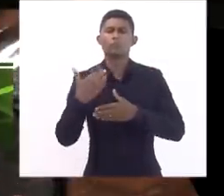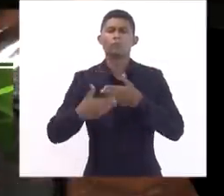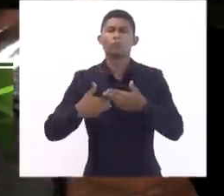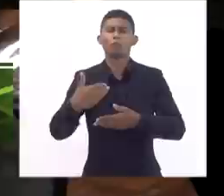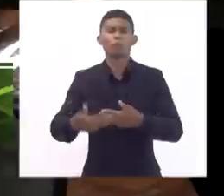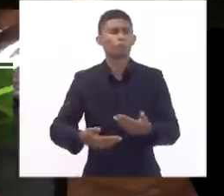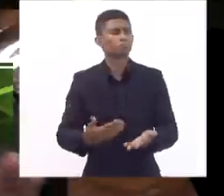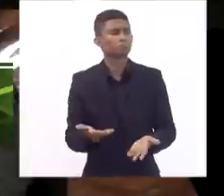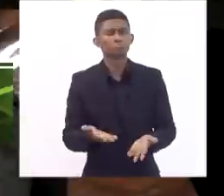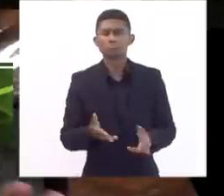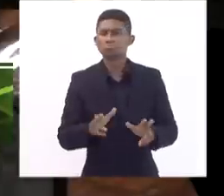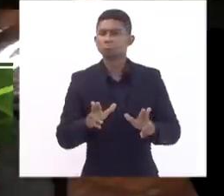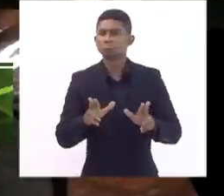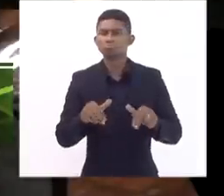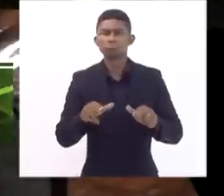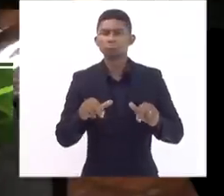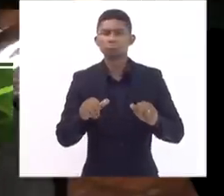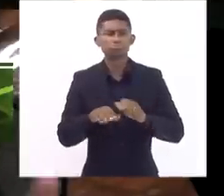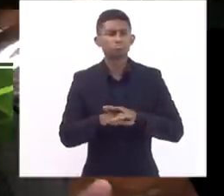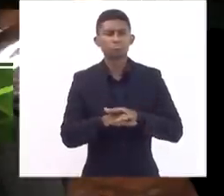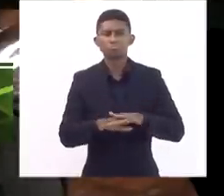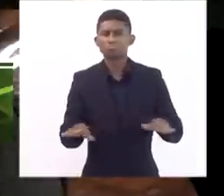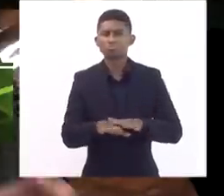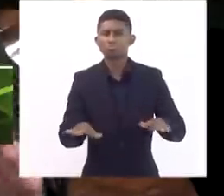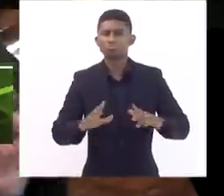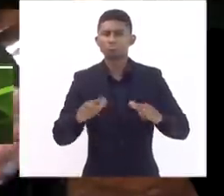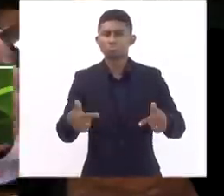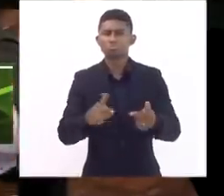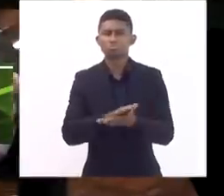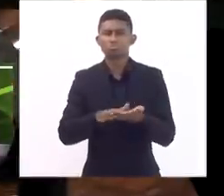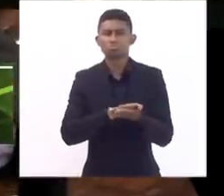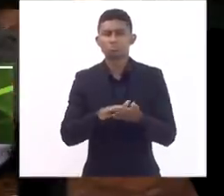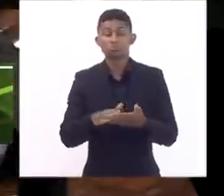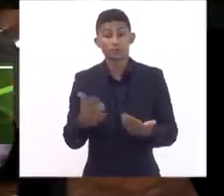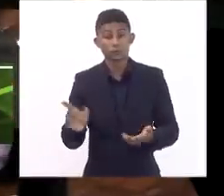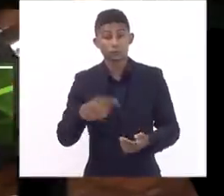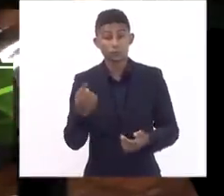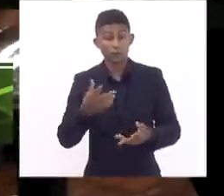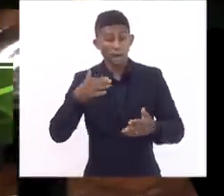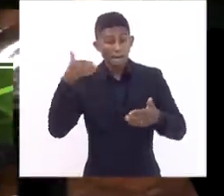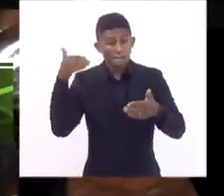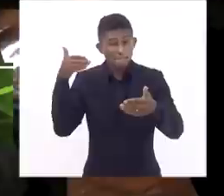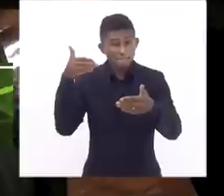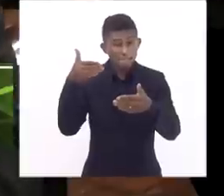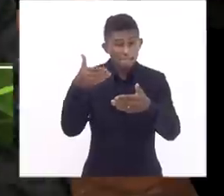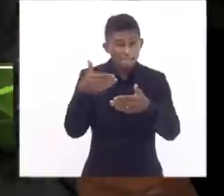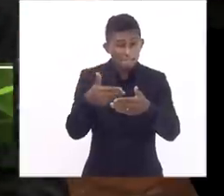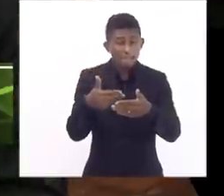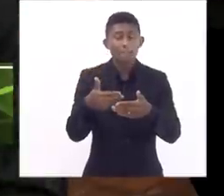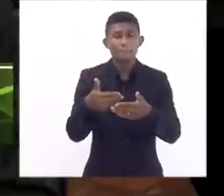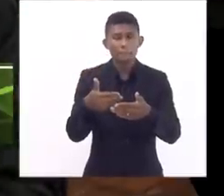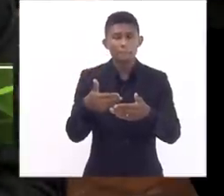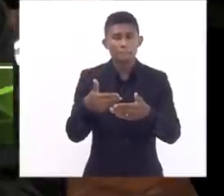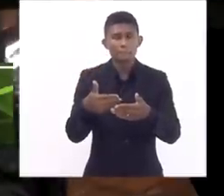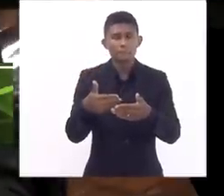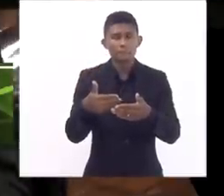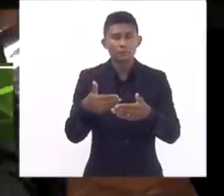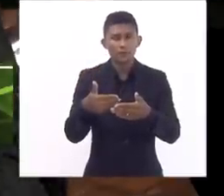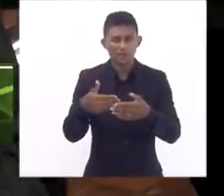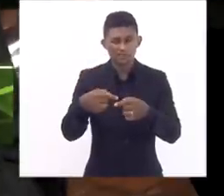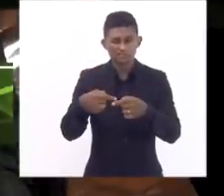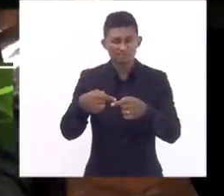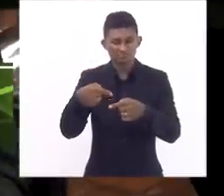aconteceu. Nunca mais aconteceu. E nós estamos há cerca de 10 dias ou 15 sem contato com o